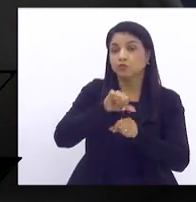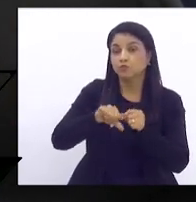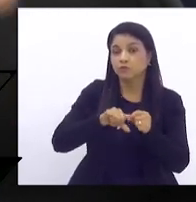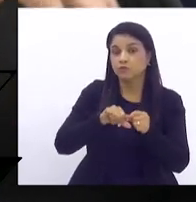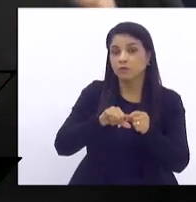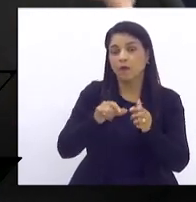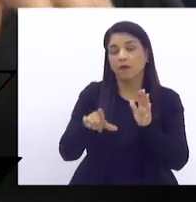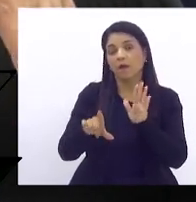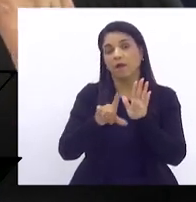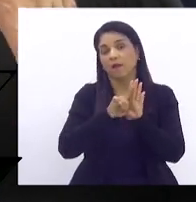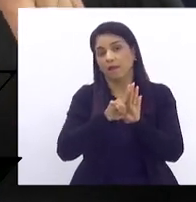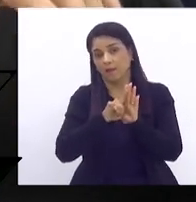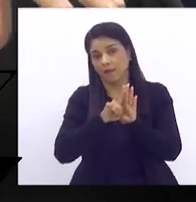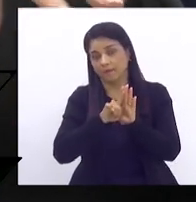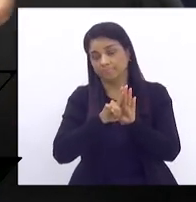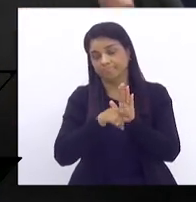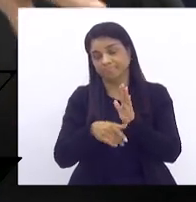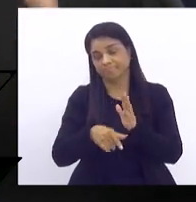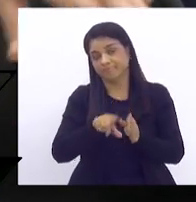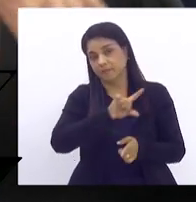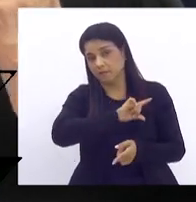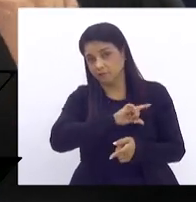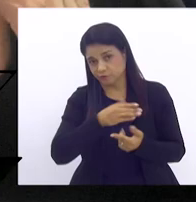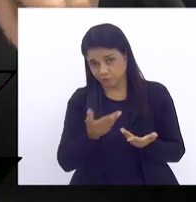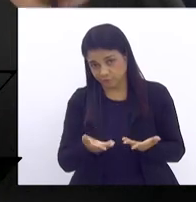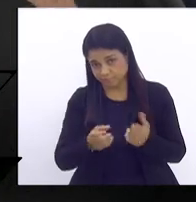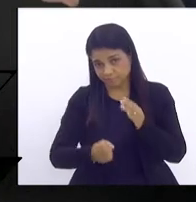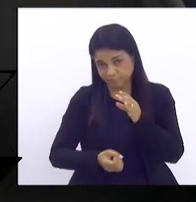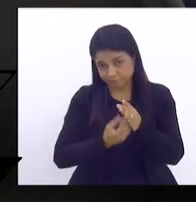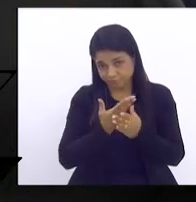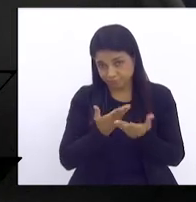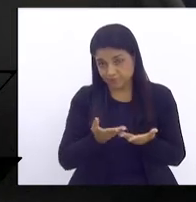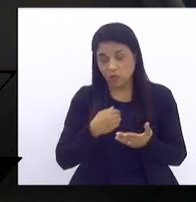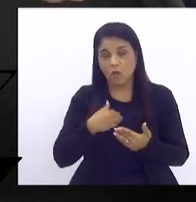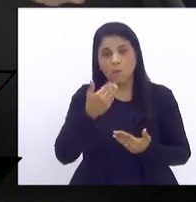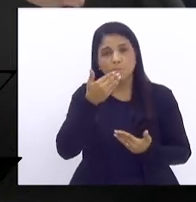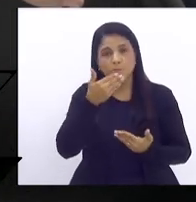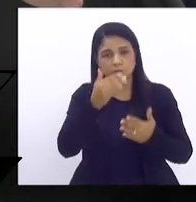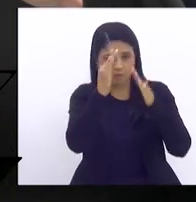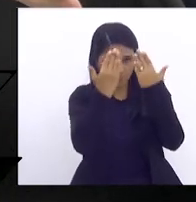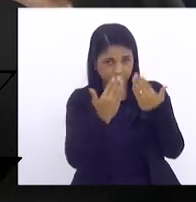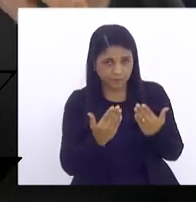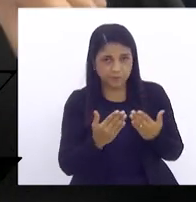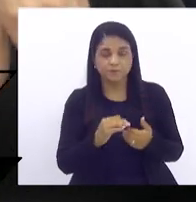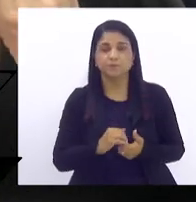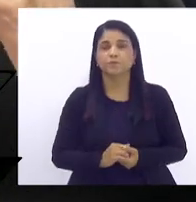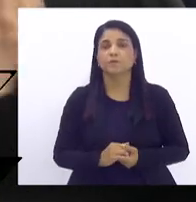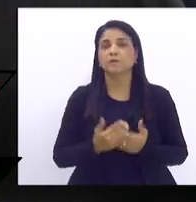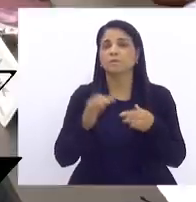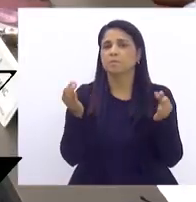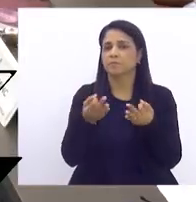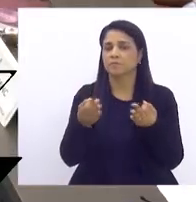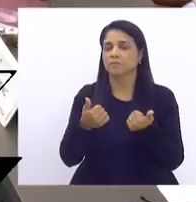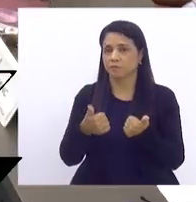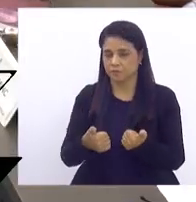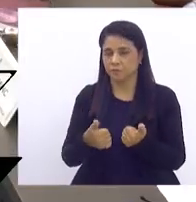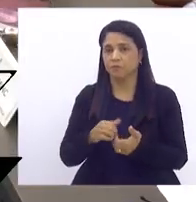a legislação anterior. Então, eu queria pedir vista por uma sessão. Perfeito.